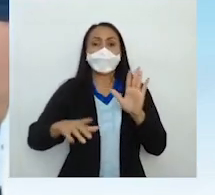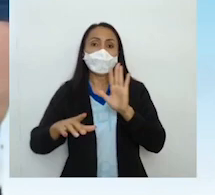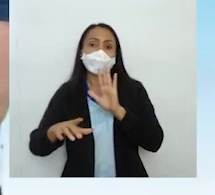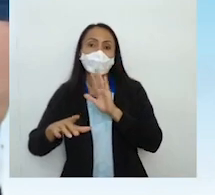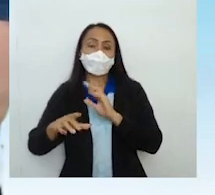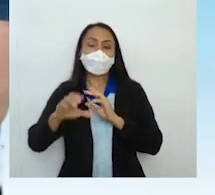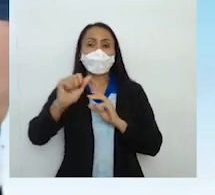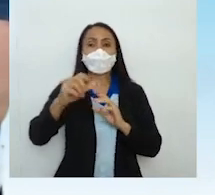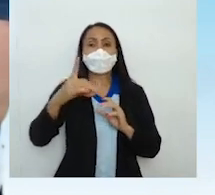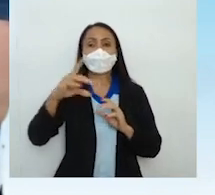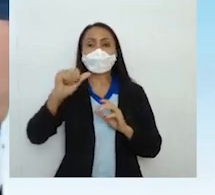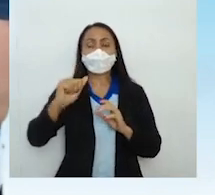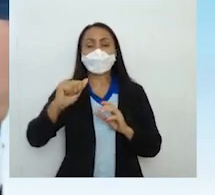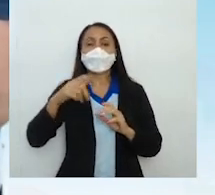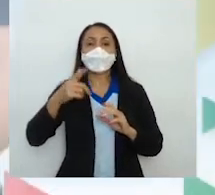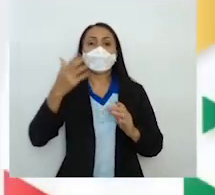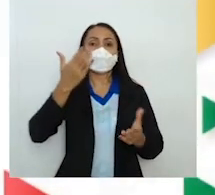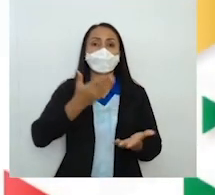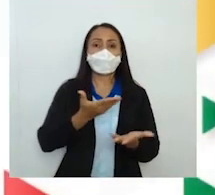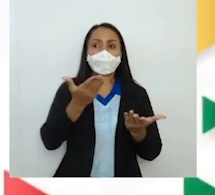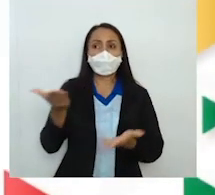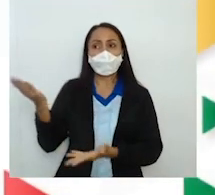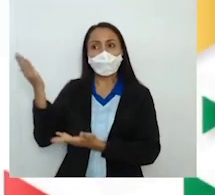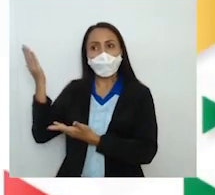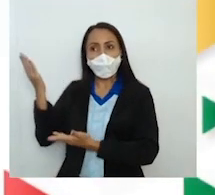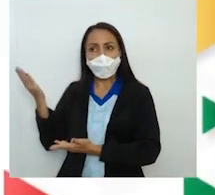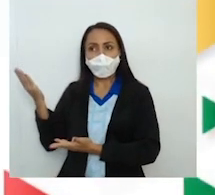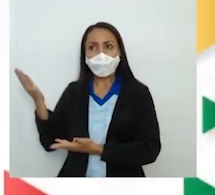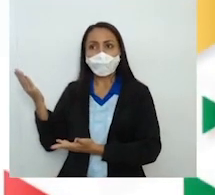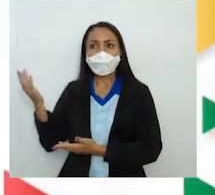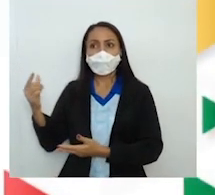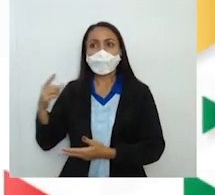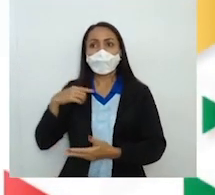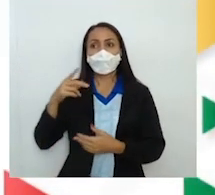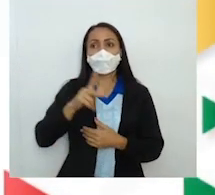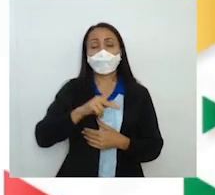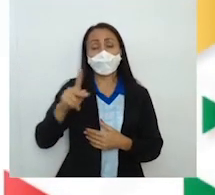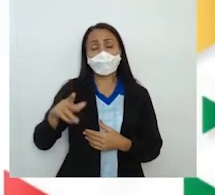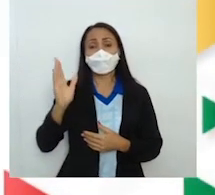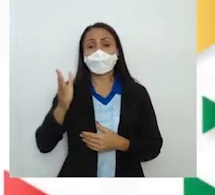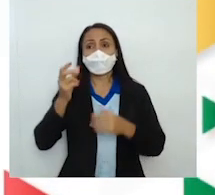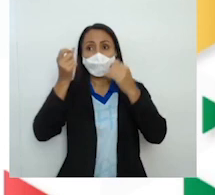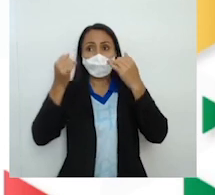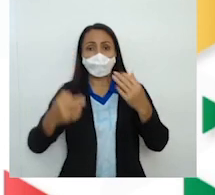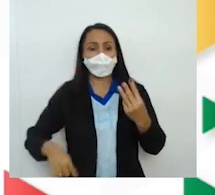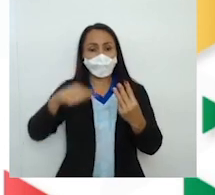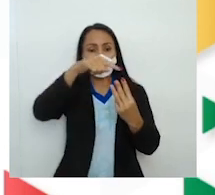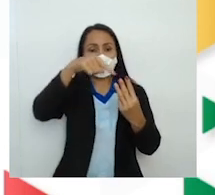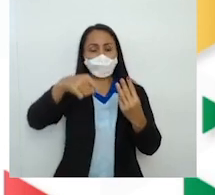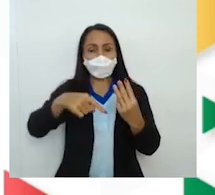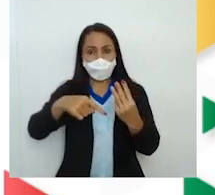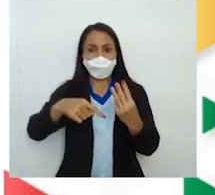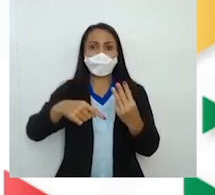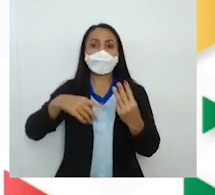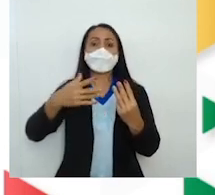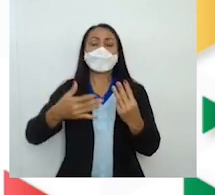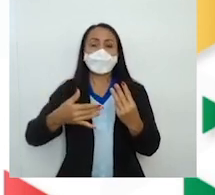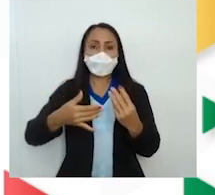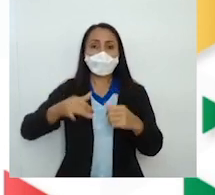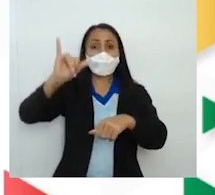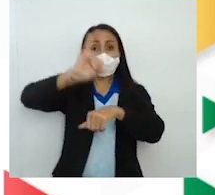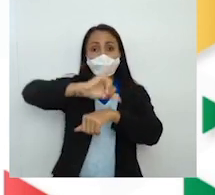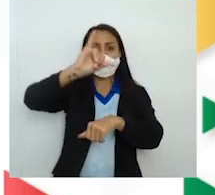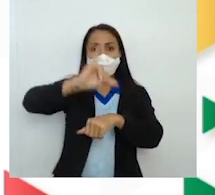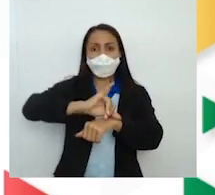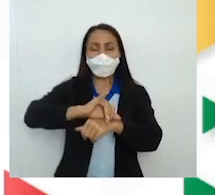interessantes. Na tela, em negrito aqui, nós temos, como o professor já citou, 3 grandes cidades, capitais, que receberam um grande fluxo,